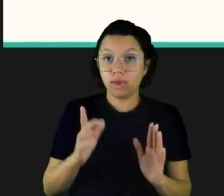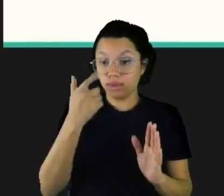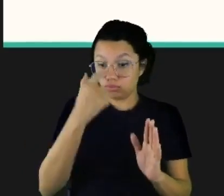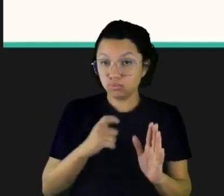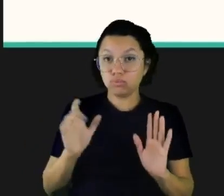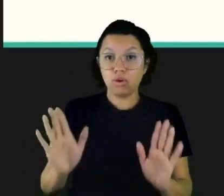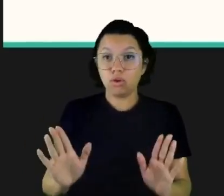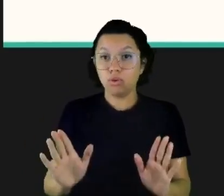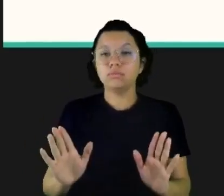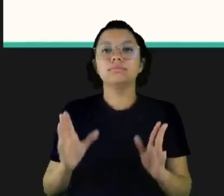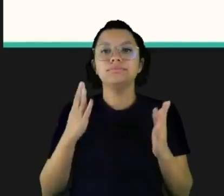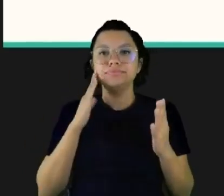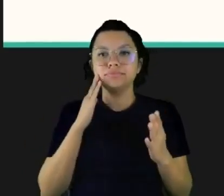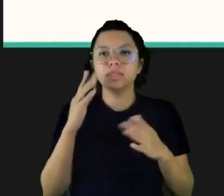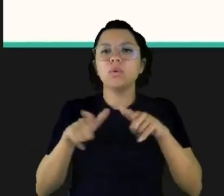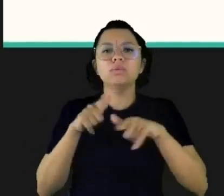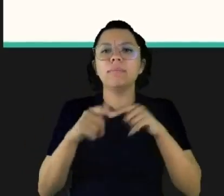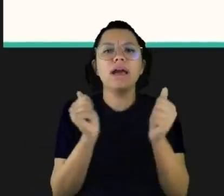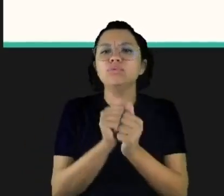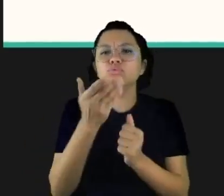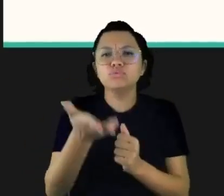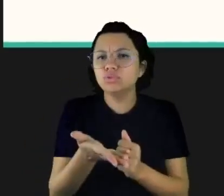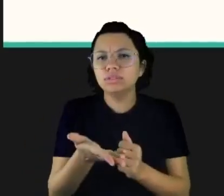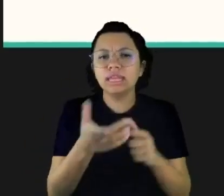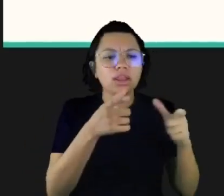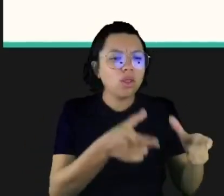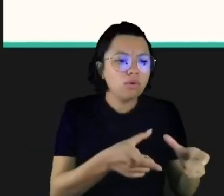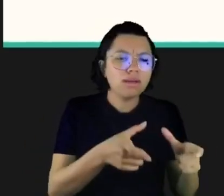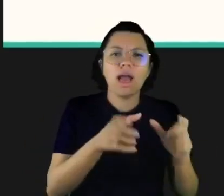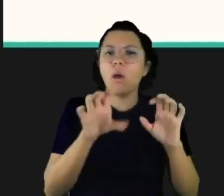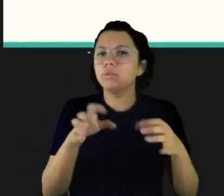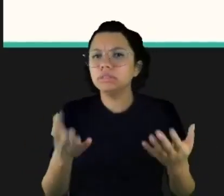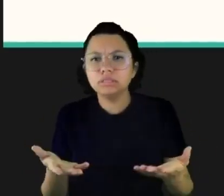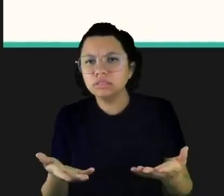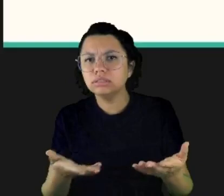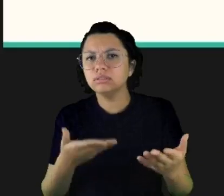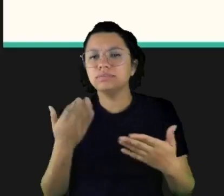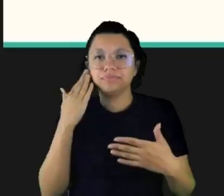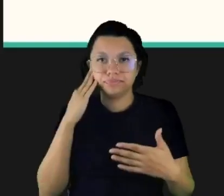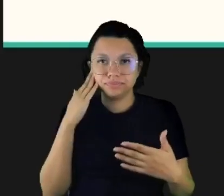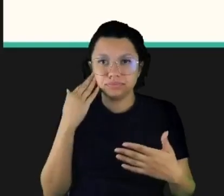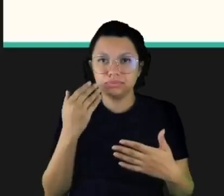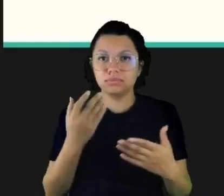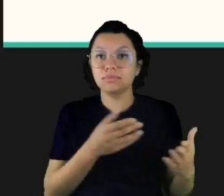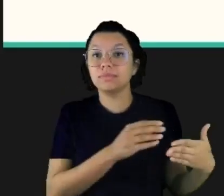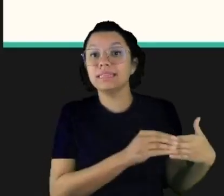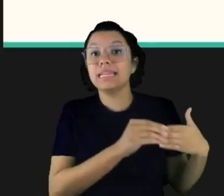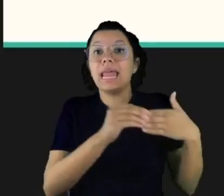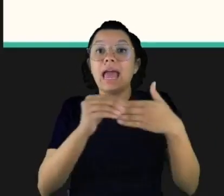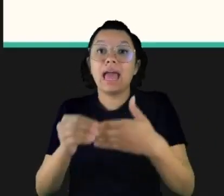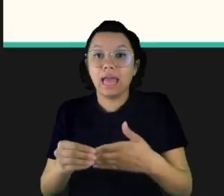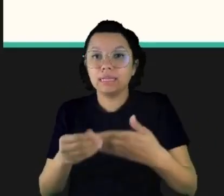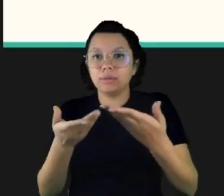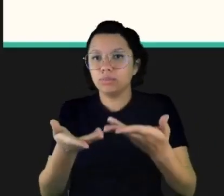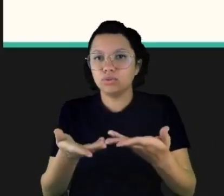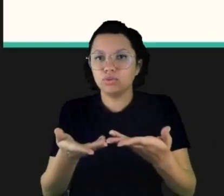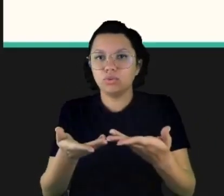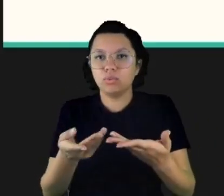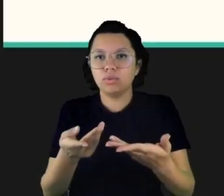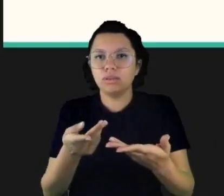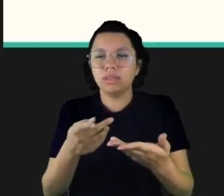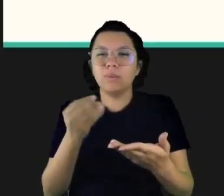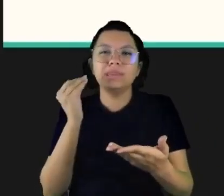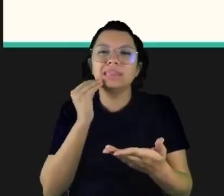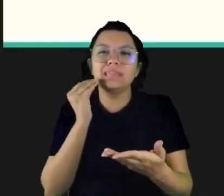eu trabalhei com você em tal local assim, assim, assado. Então, traga para a pessoa, não coloque a memória dele à